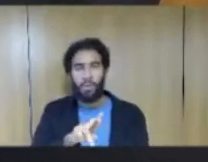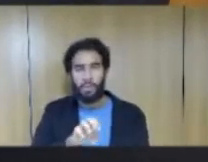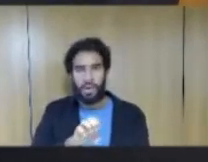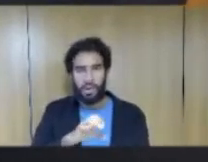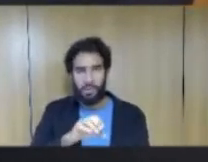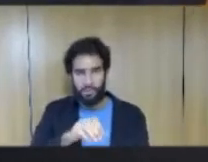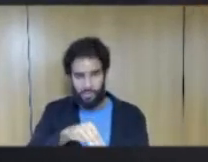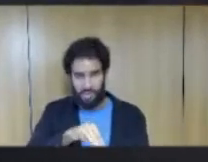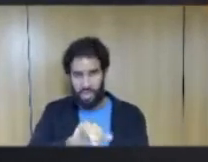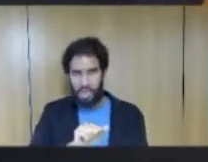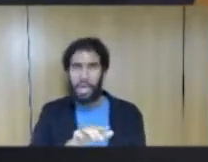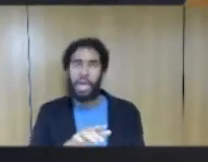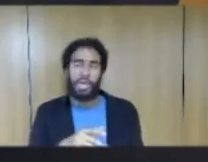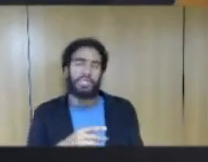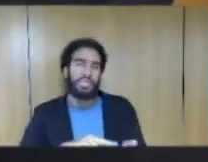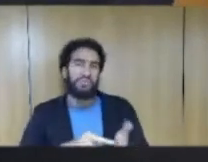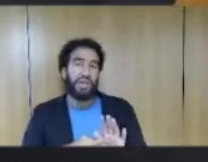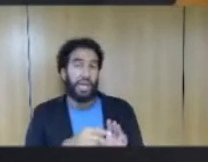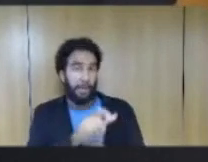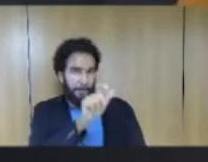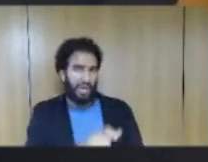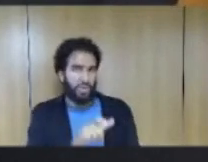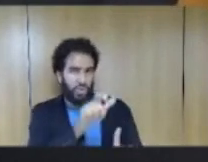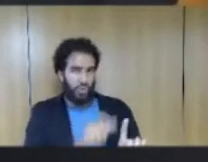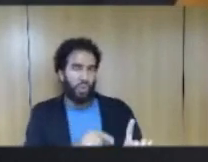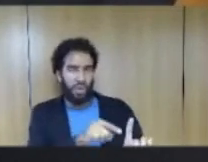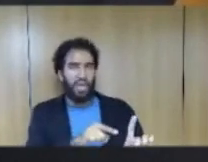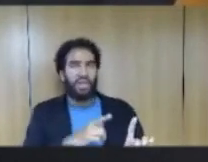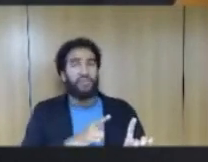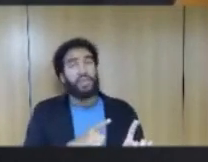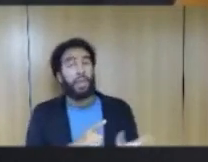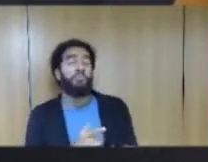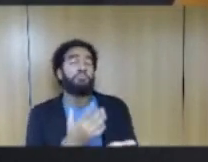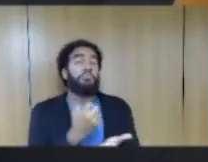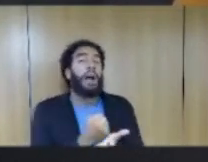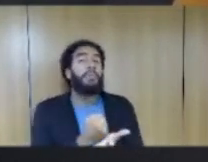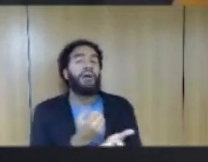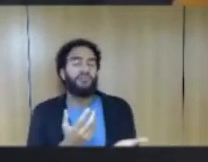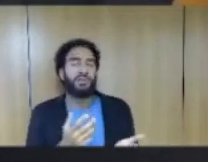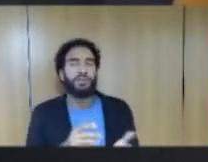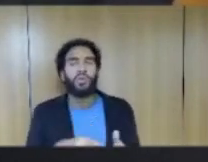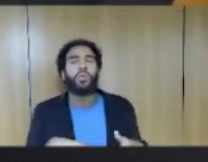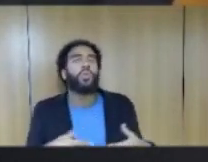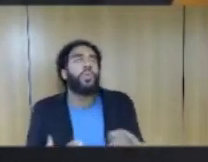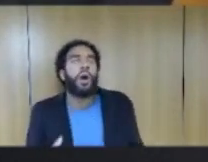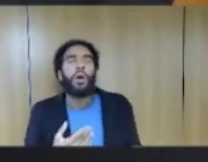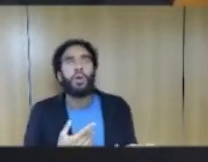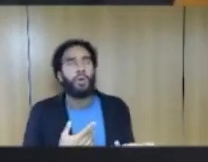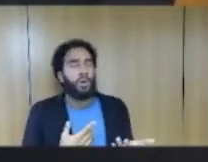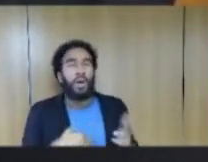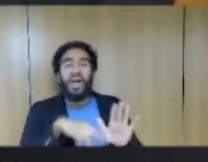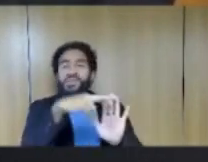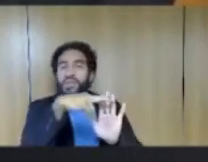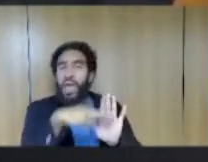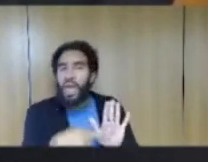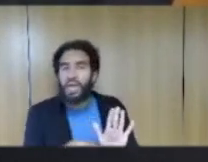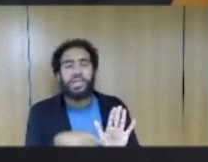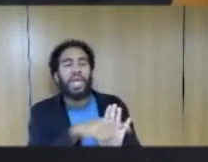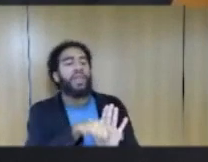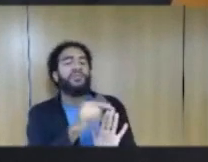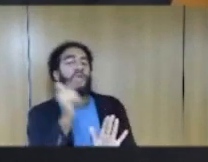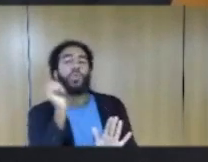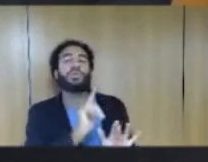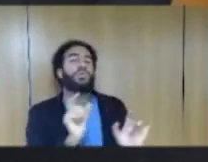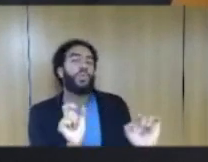o acordo vai receber algum benefício Quais são os termos dessa delação quais benefícios e